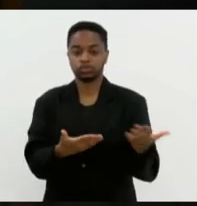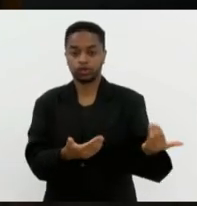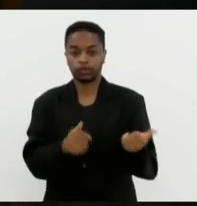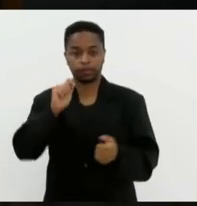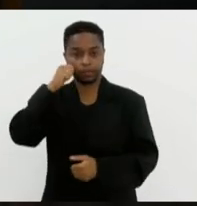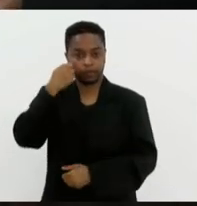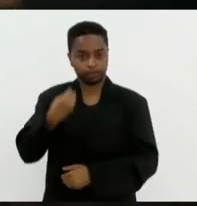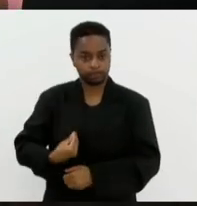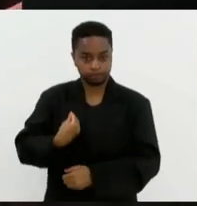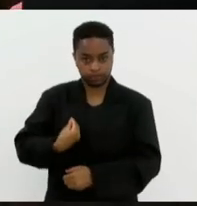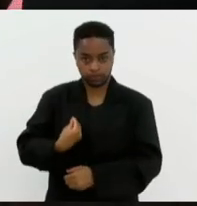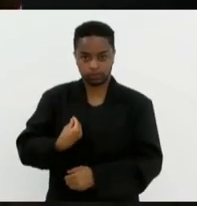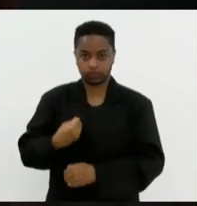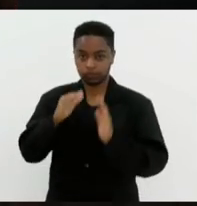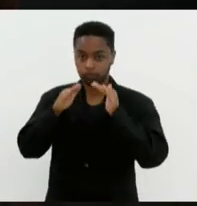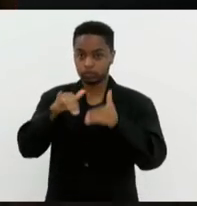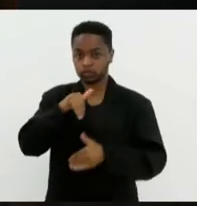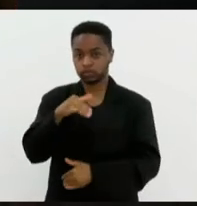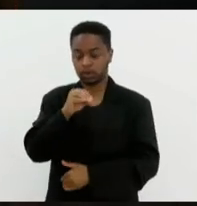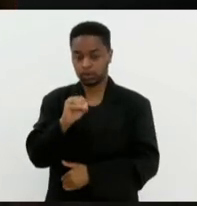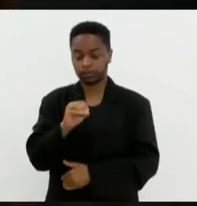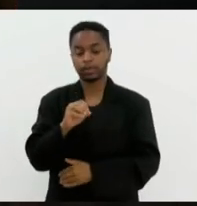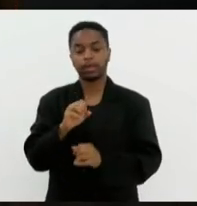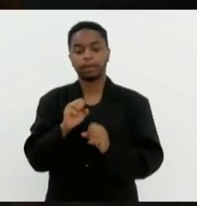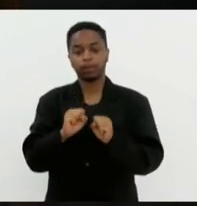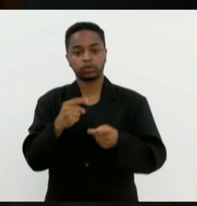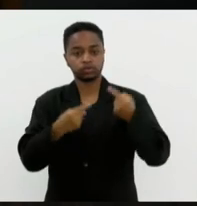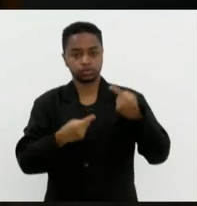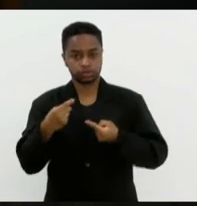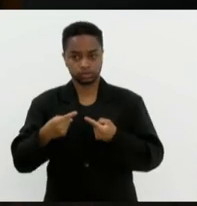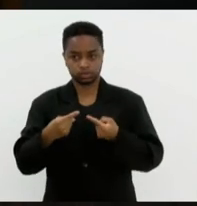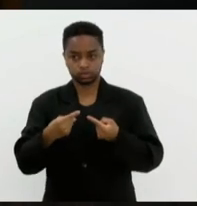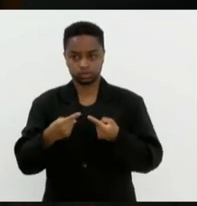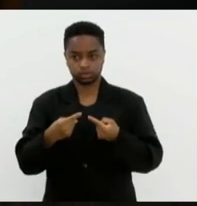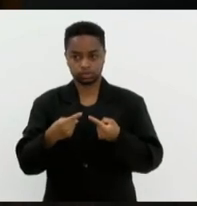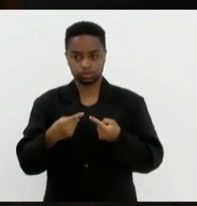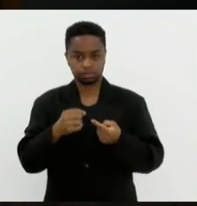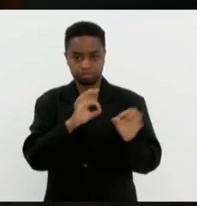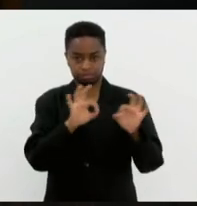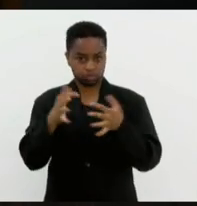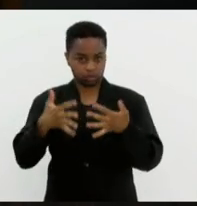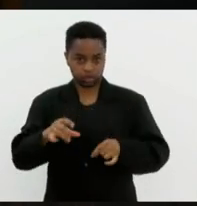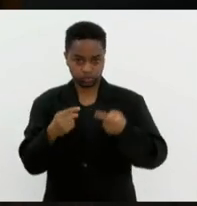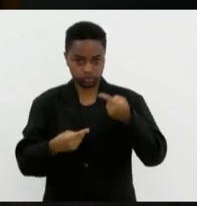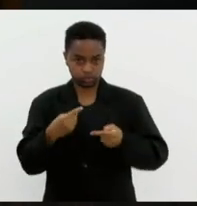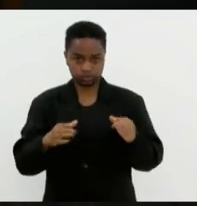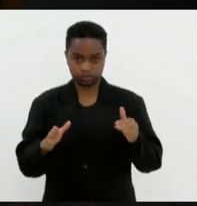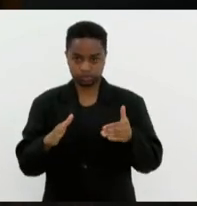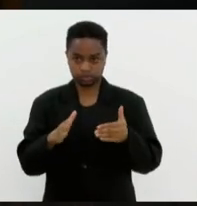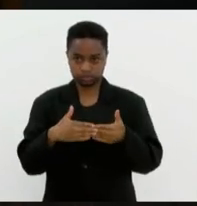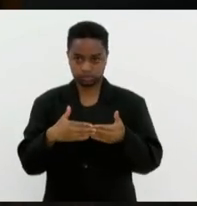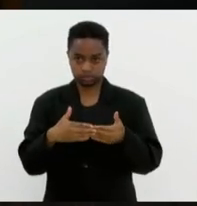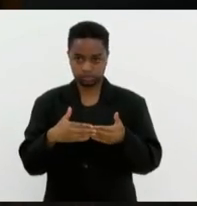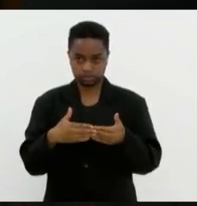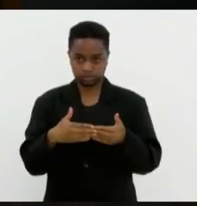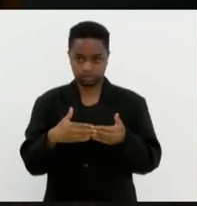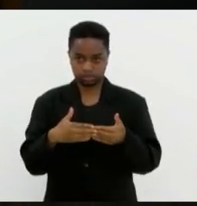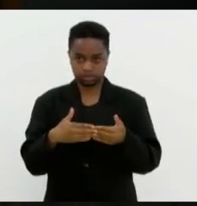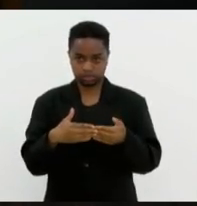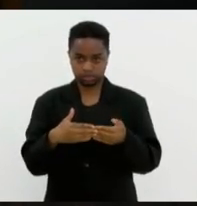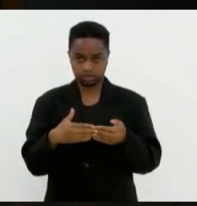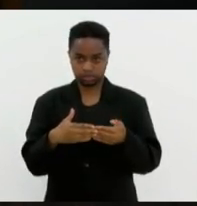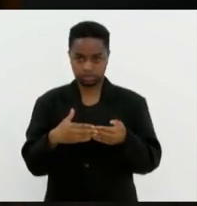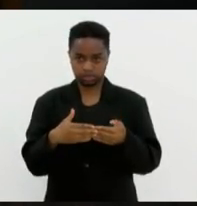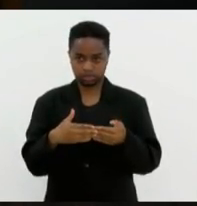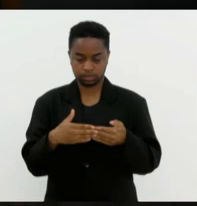Em discussão, não havendo quem queira discutir, encerrada a discussão. Tem medo aqui, tirou?